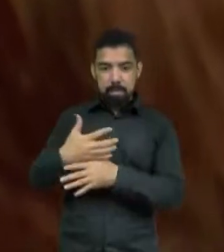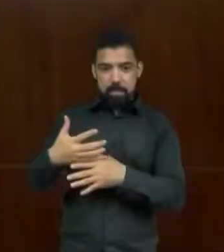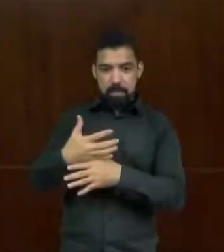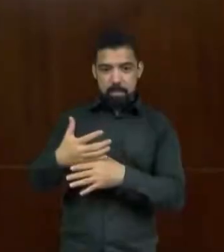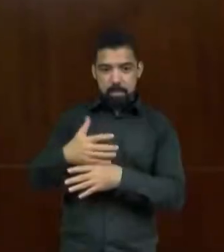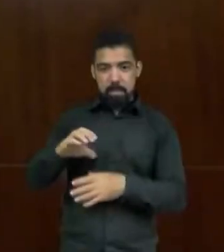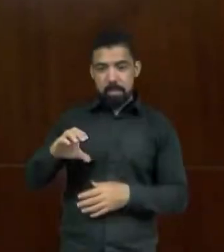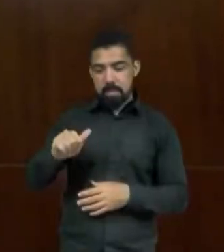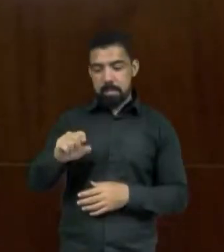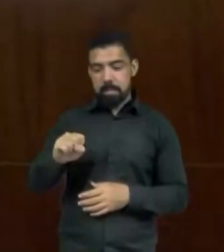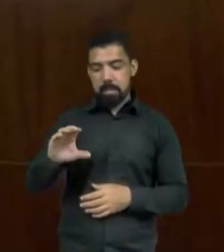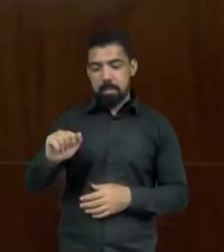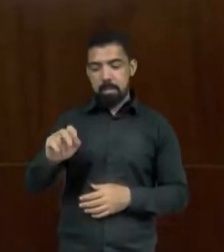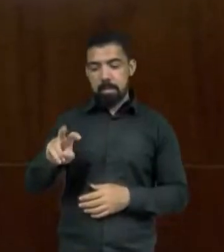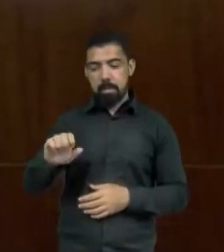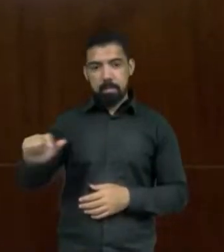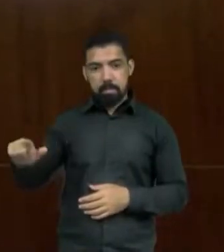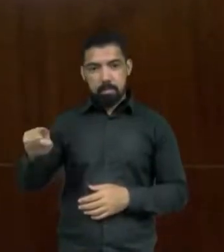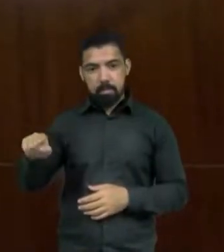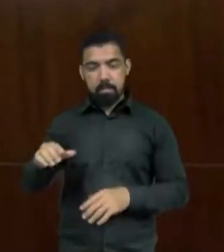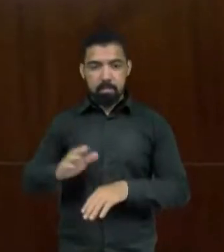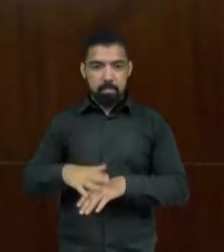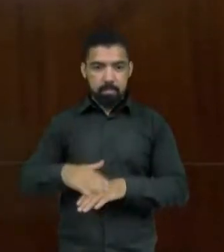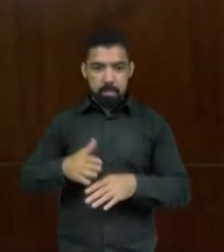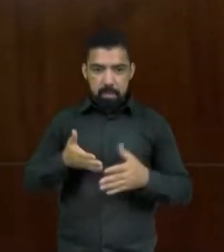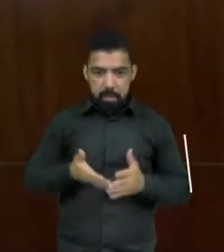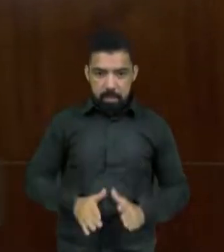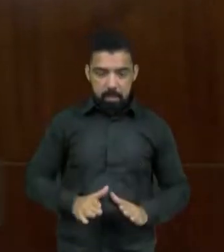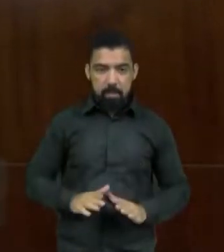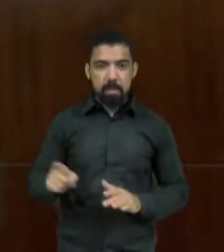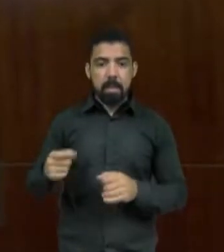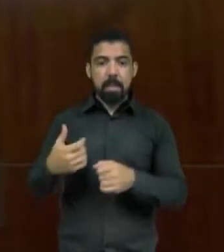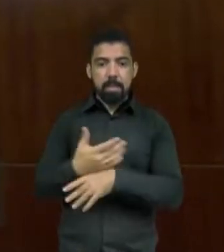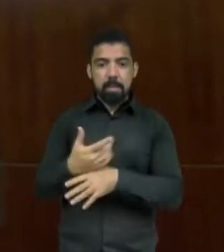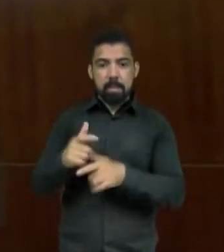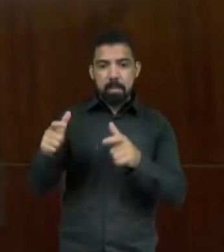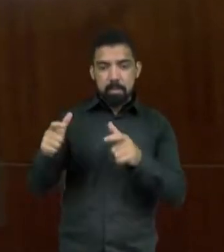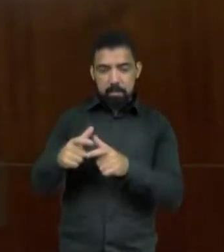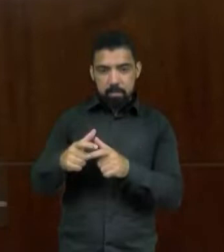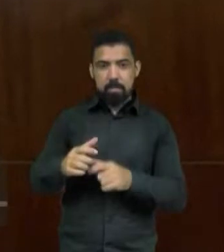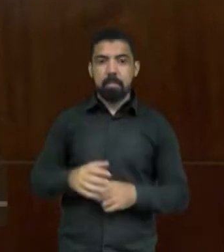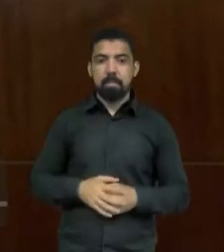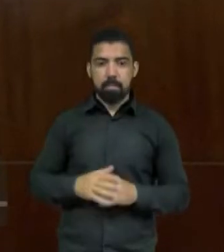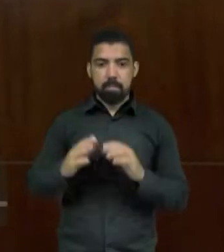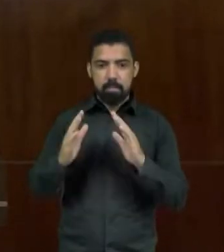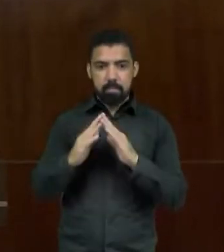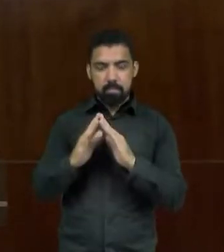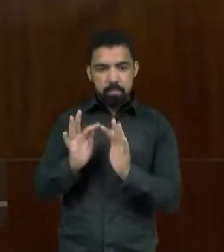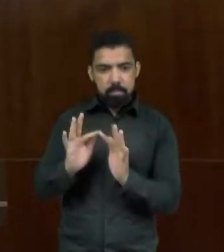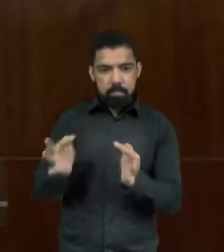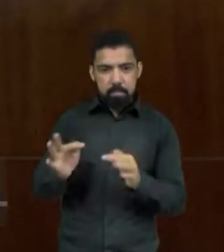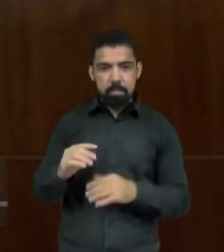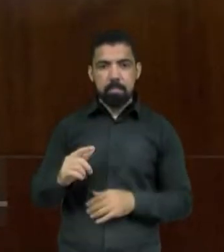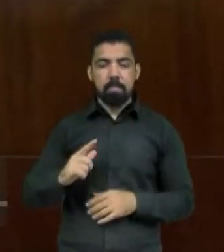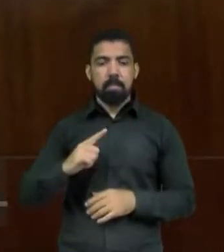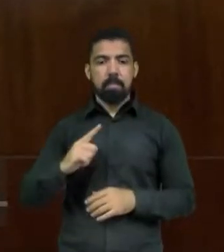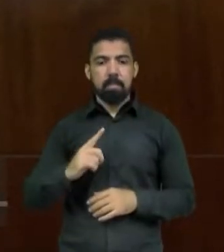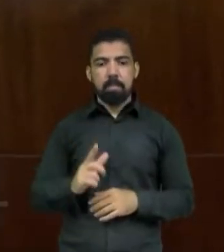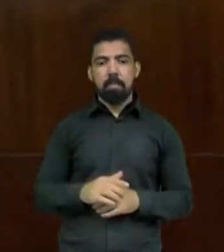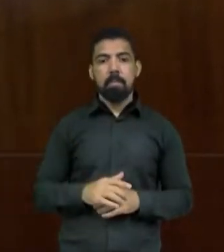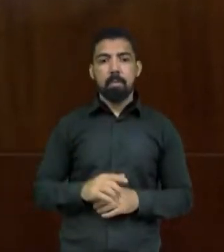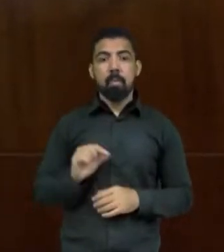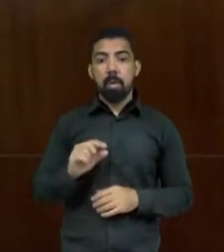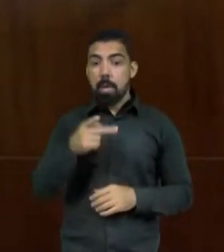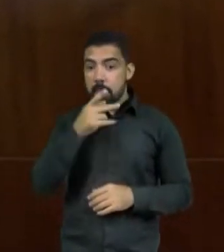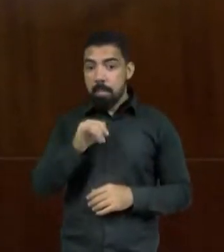Cascavel. Desde o nascimento de Edson Queiroz na pequena Cascavel, uma pequena casa, uma casa de duas águas, muito simples. O pai dele